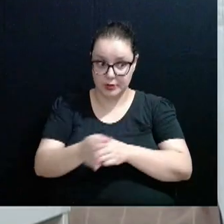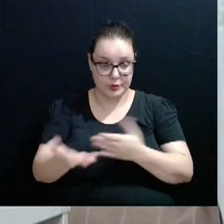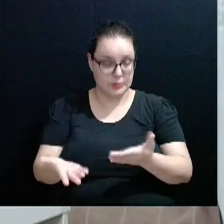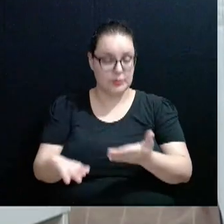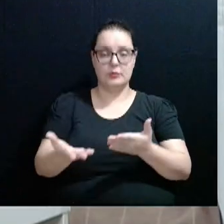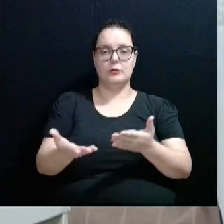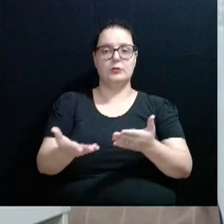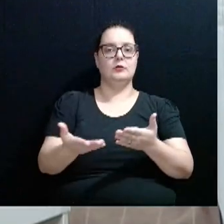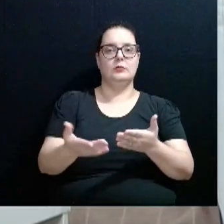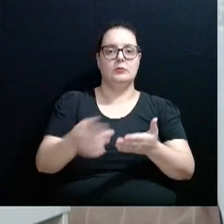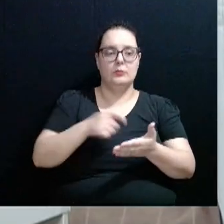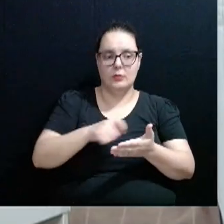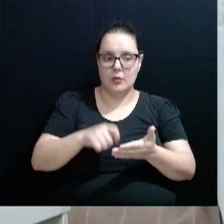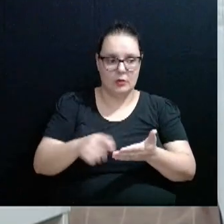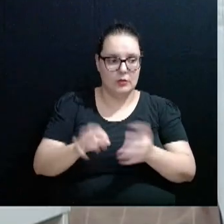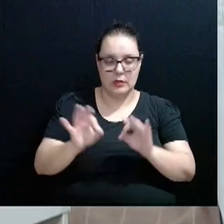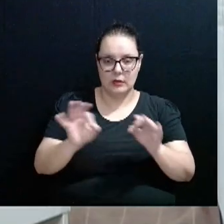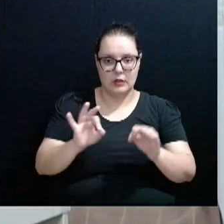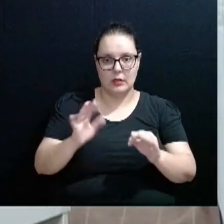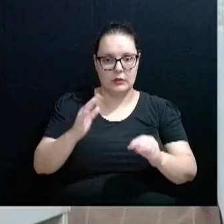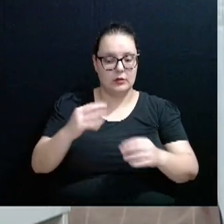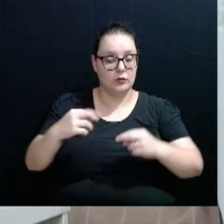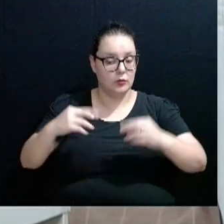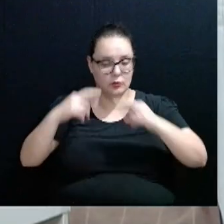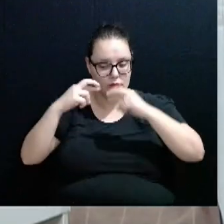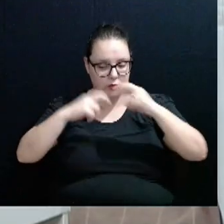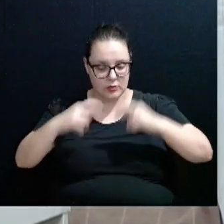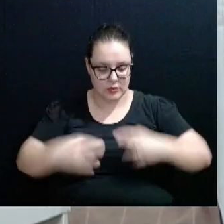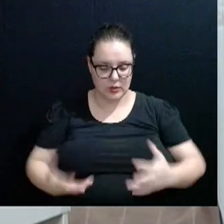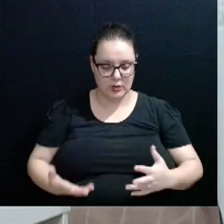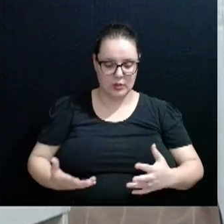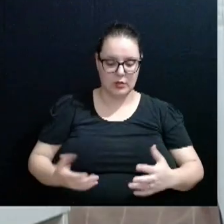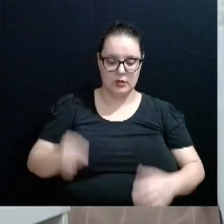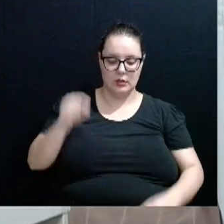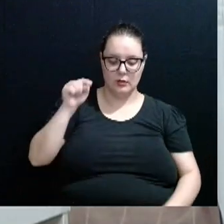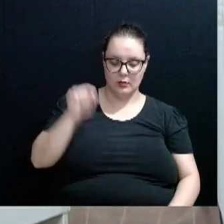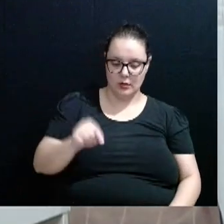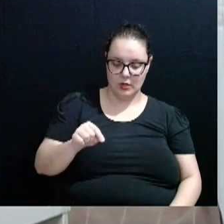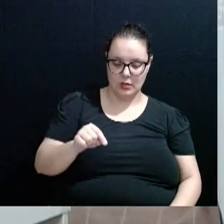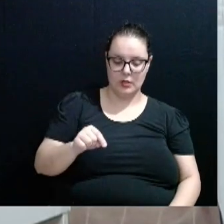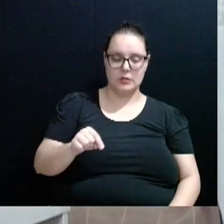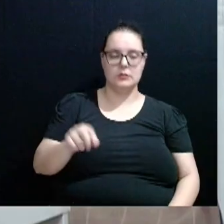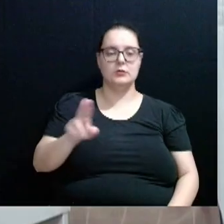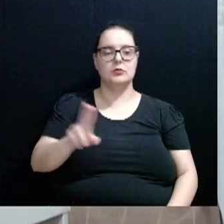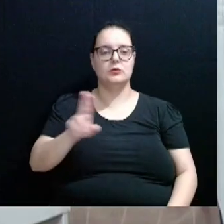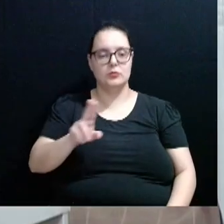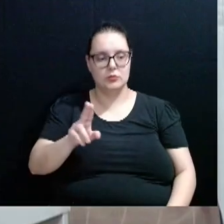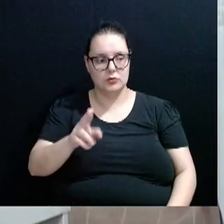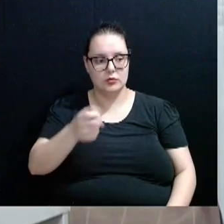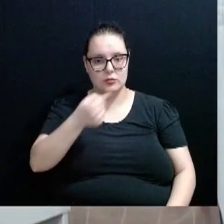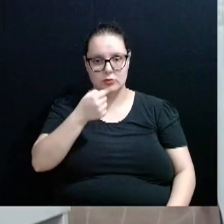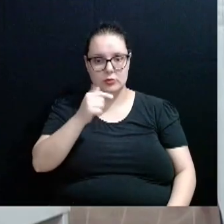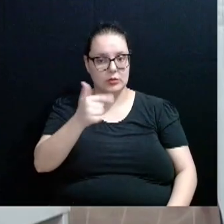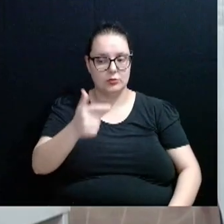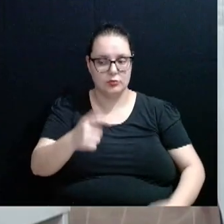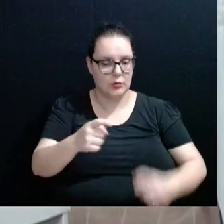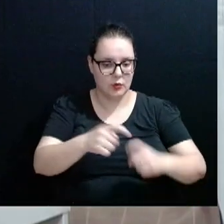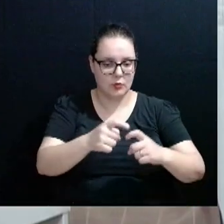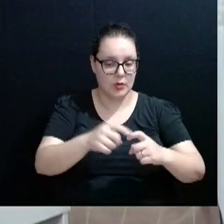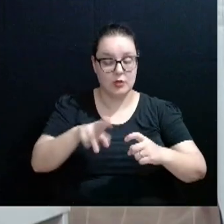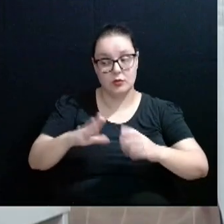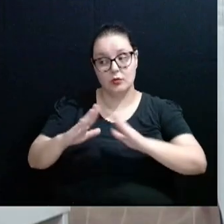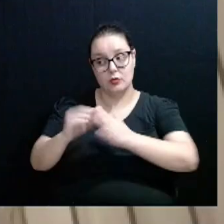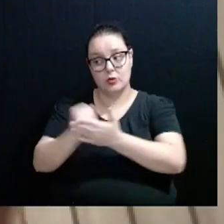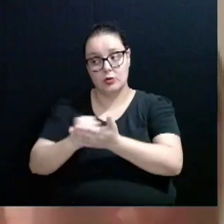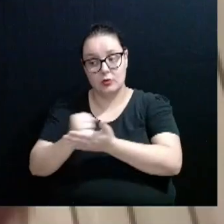pelo médico, Então, assim, esse uso de medicamentos sem orientação do médico ou do farmacêutico vem a ser uma